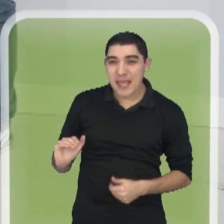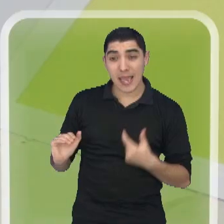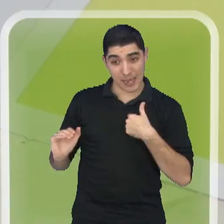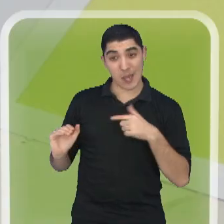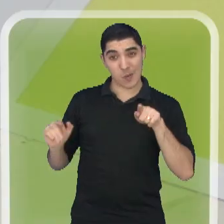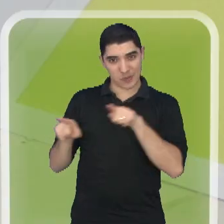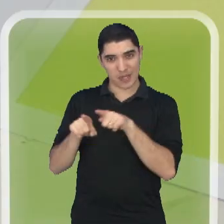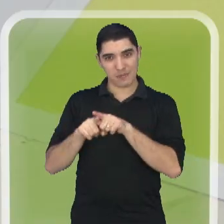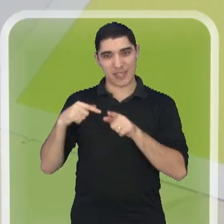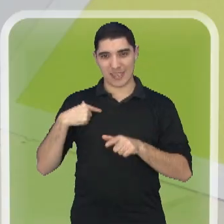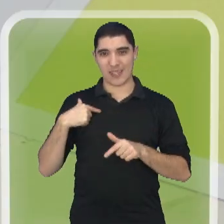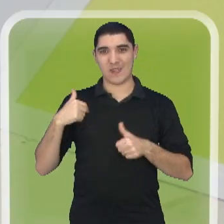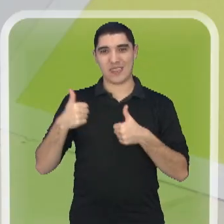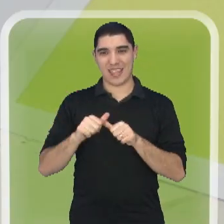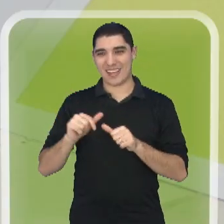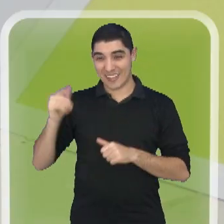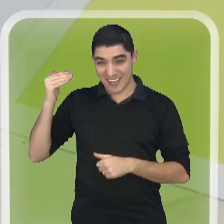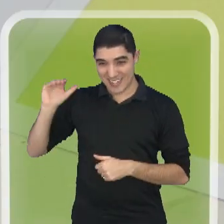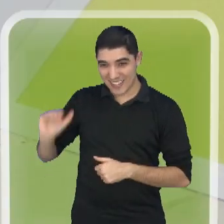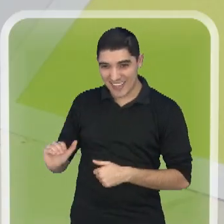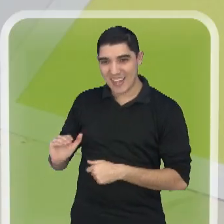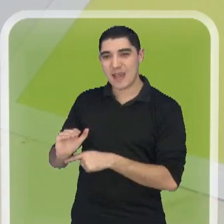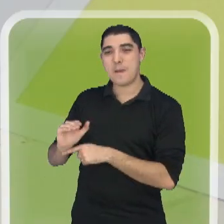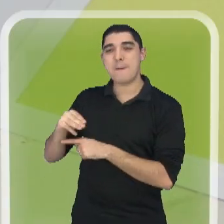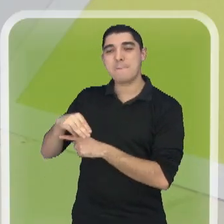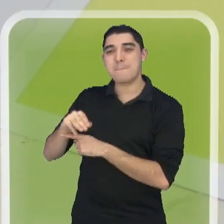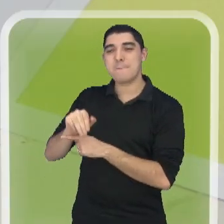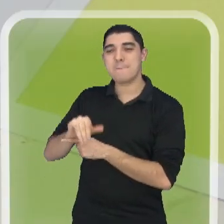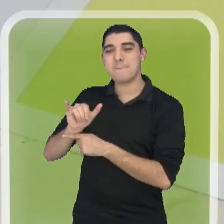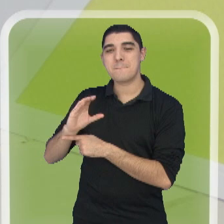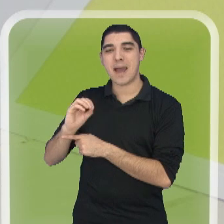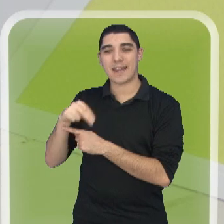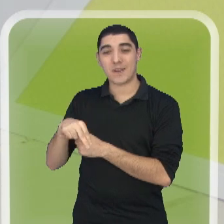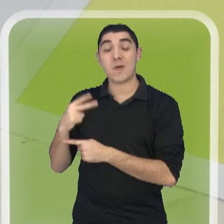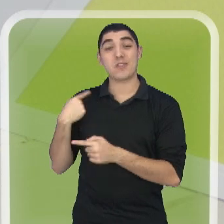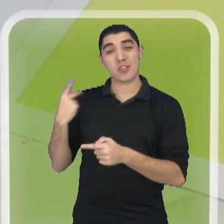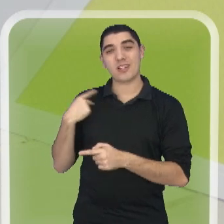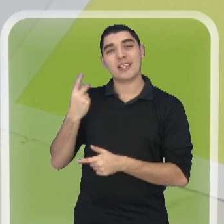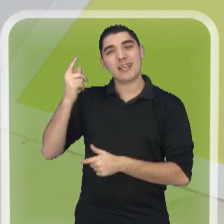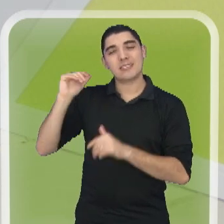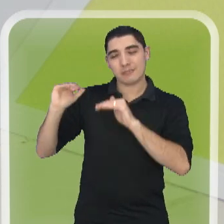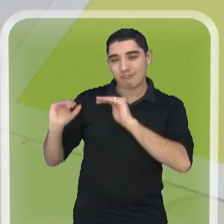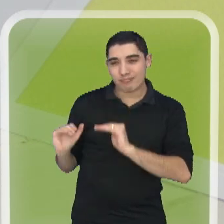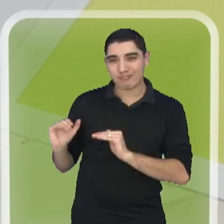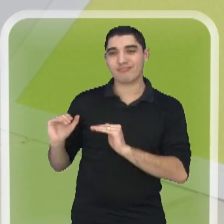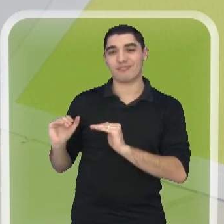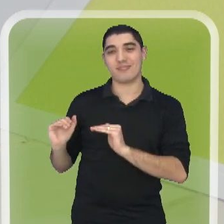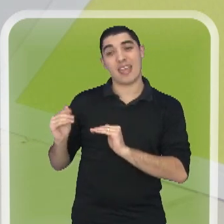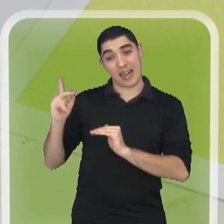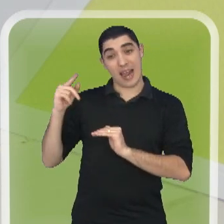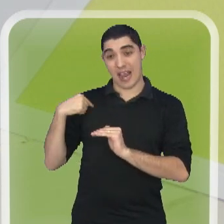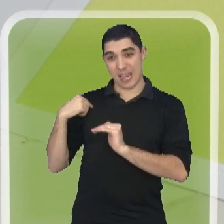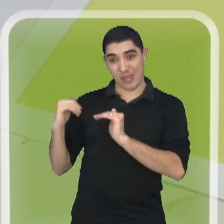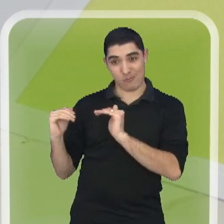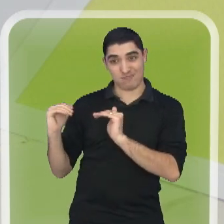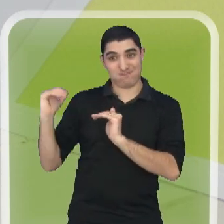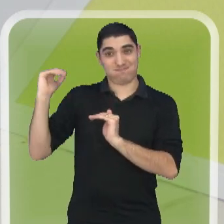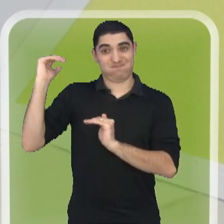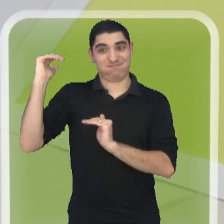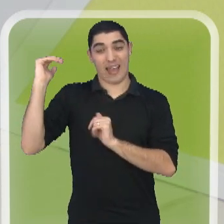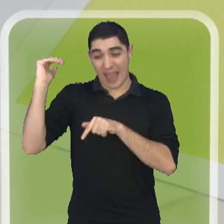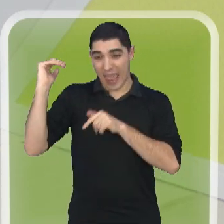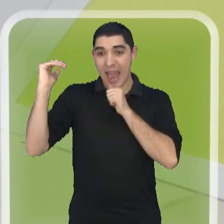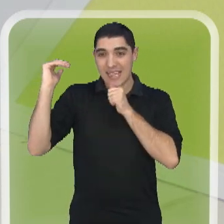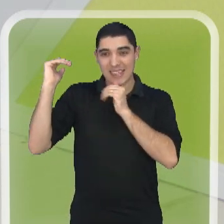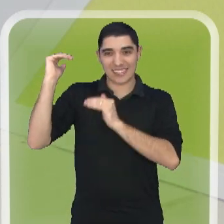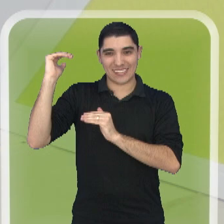grandinho também quando era pequeno. O grande Maicon, que eu fiz essa referência quando a gente estudava, a gente era pequenininho. Entendi. A gente um dia foi pequenininho, né? Eu e o Maicon